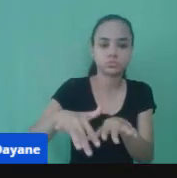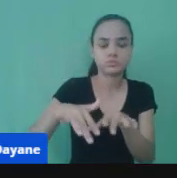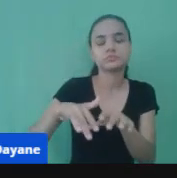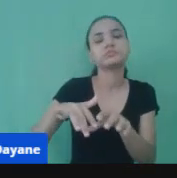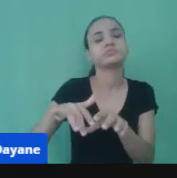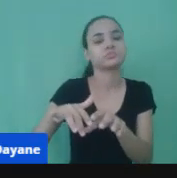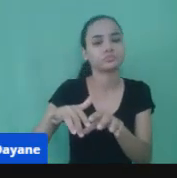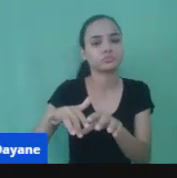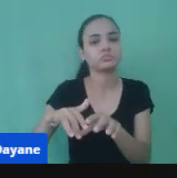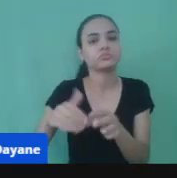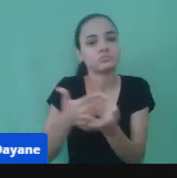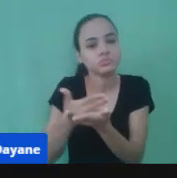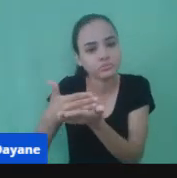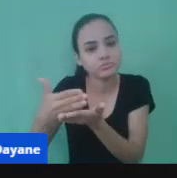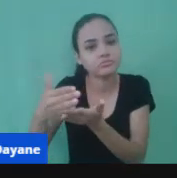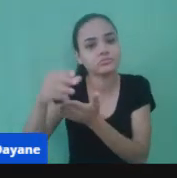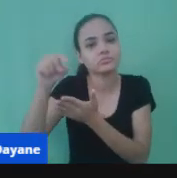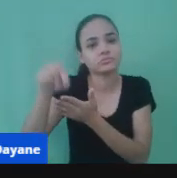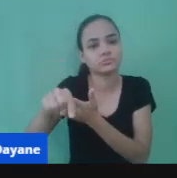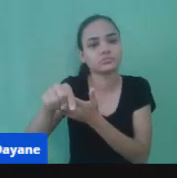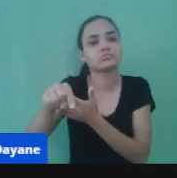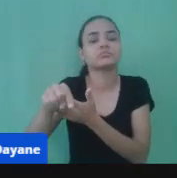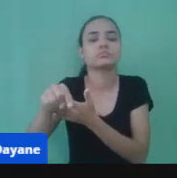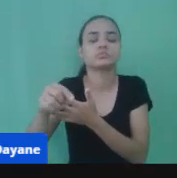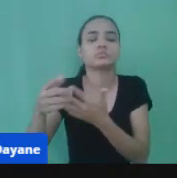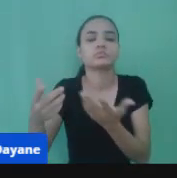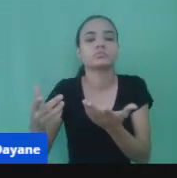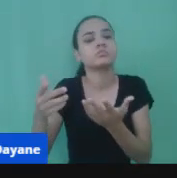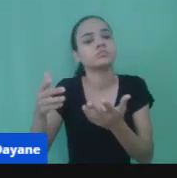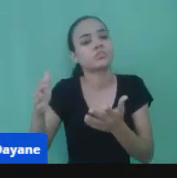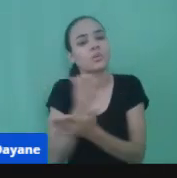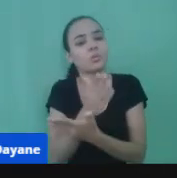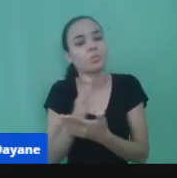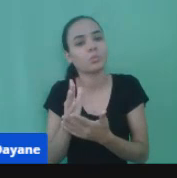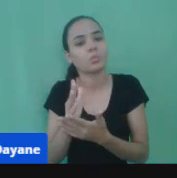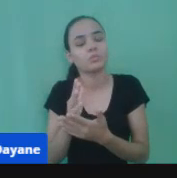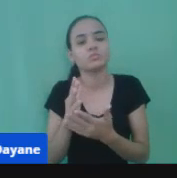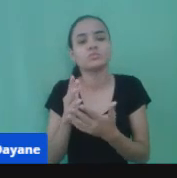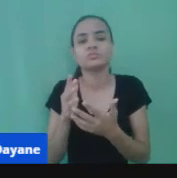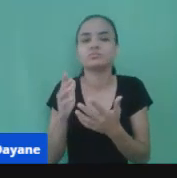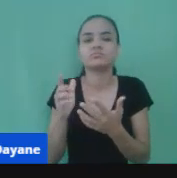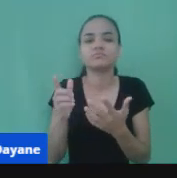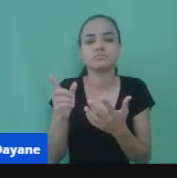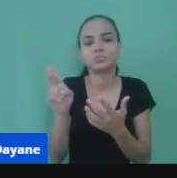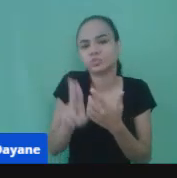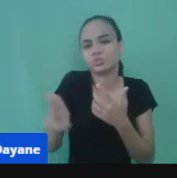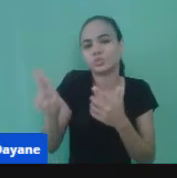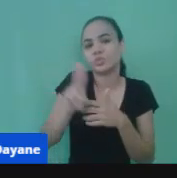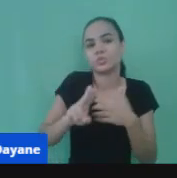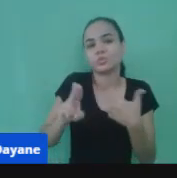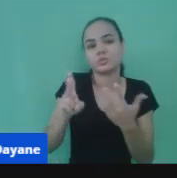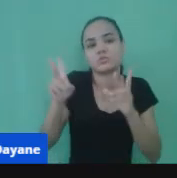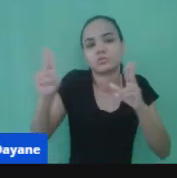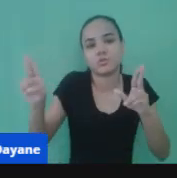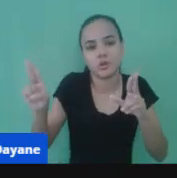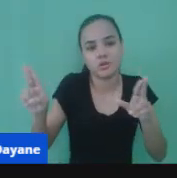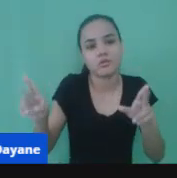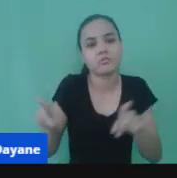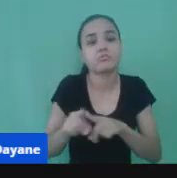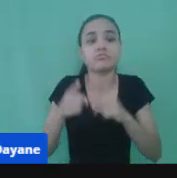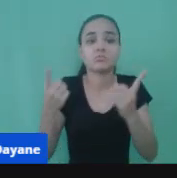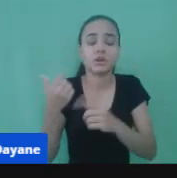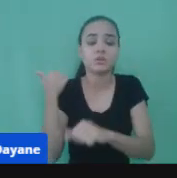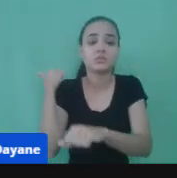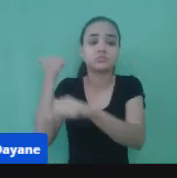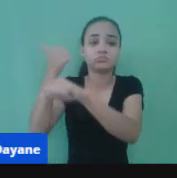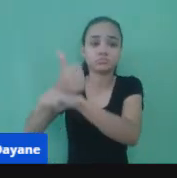mesmo modelo, esse mesmo formato, né? Mas esse formato está predominando no planeta Terra, então é óbvio que ele vai causando aí impactos negativos